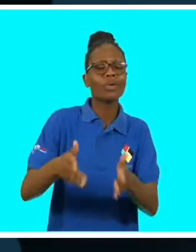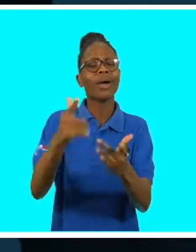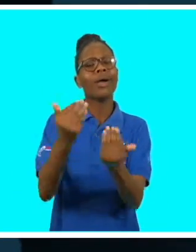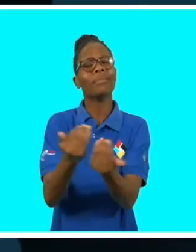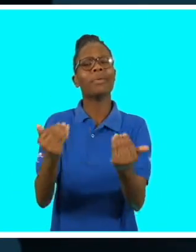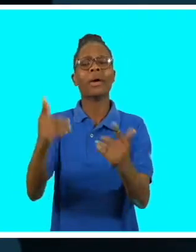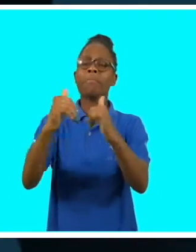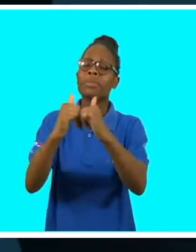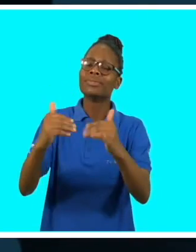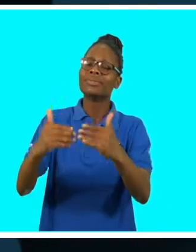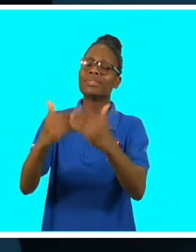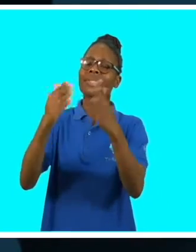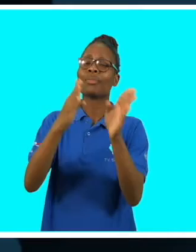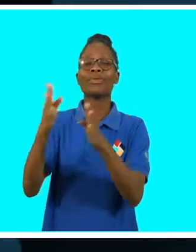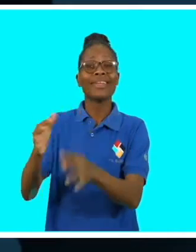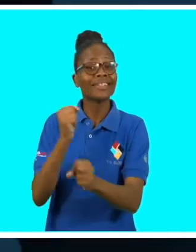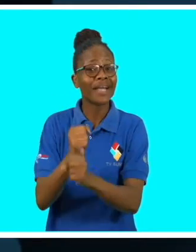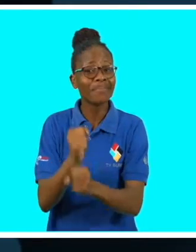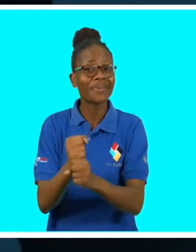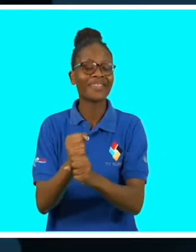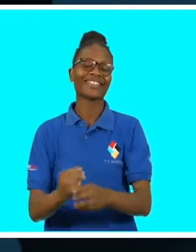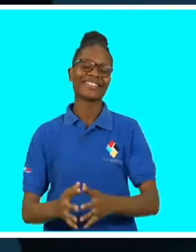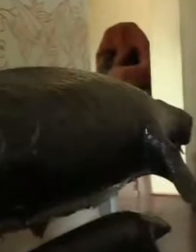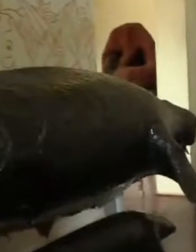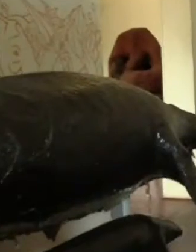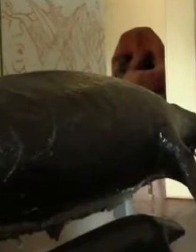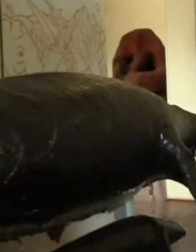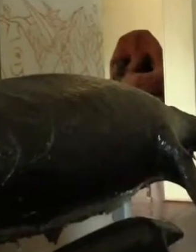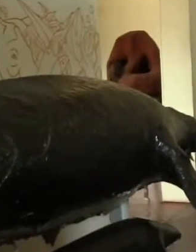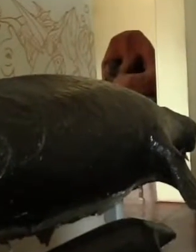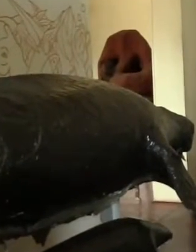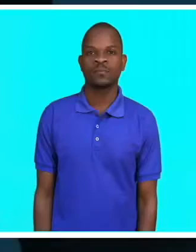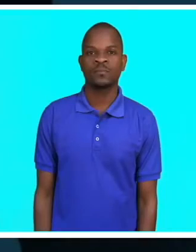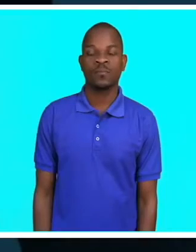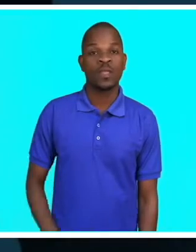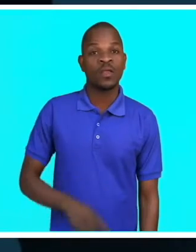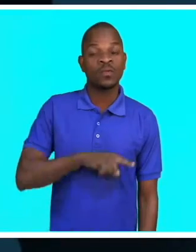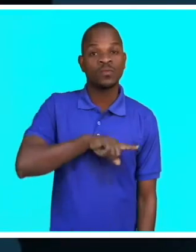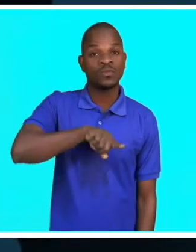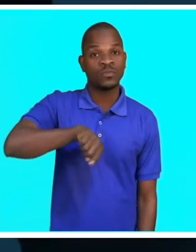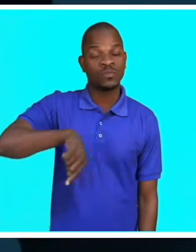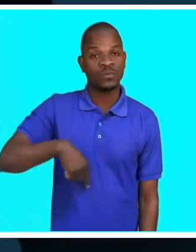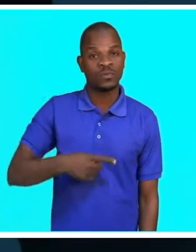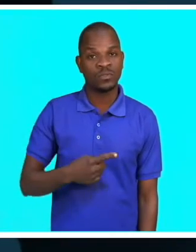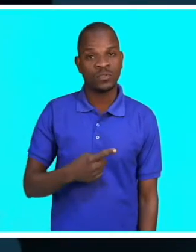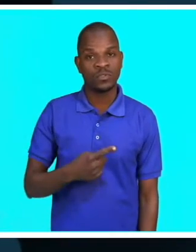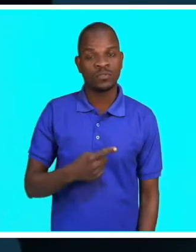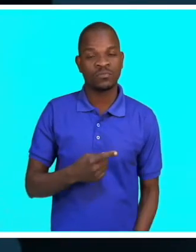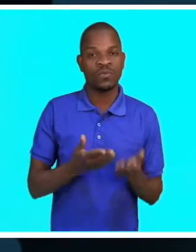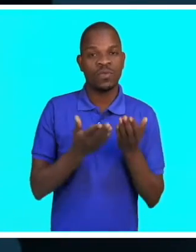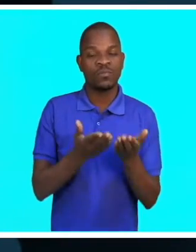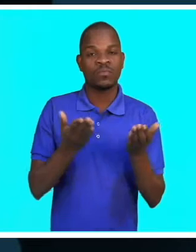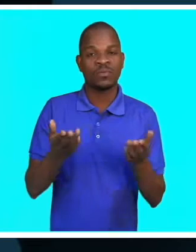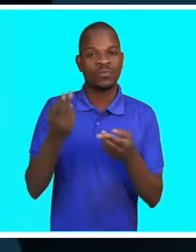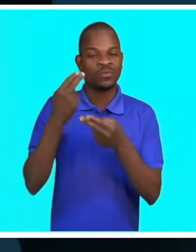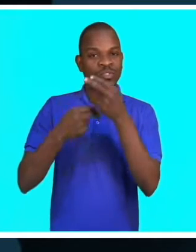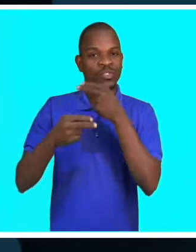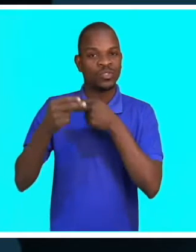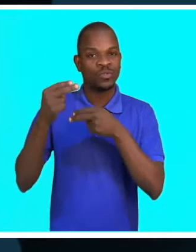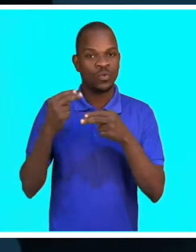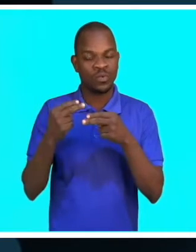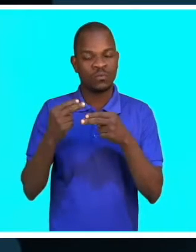foi só especial para os petizos, mas também para os colaboradores do museu. Para nós, o Museu de História